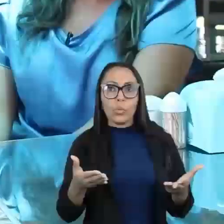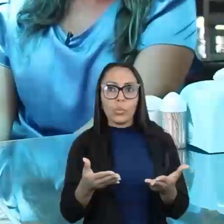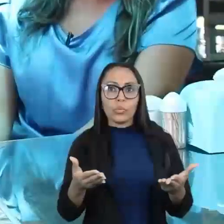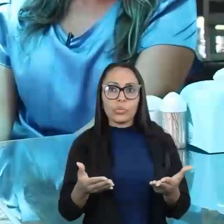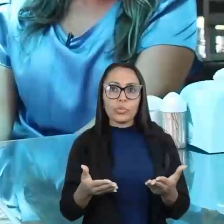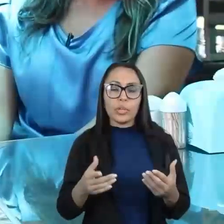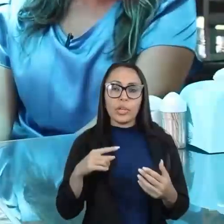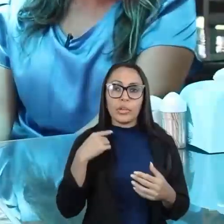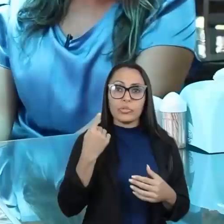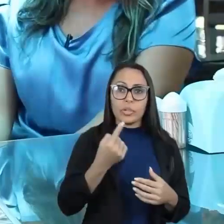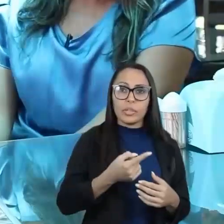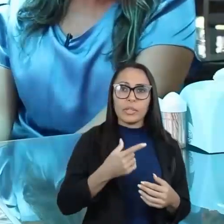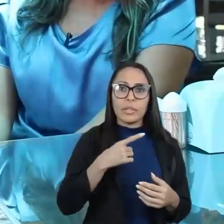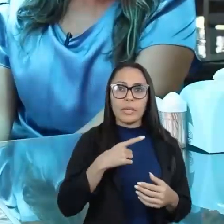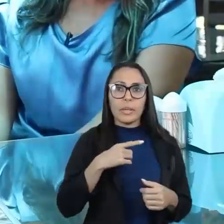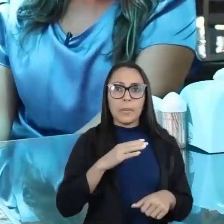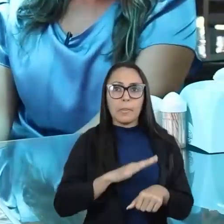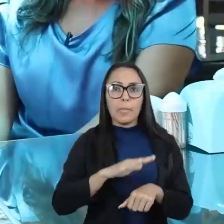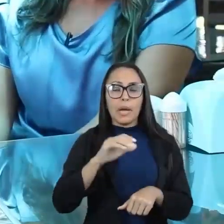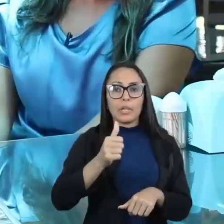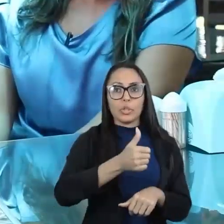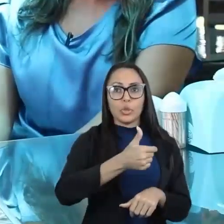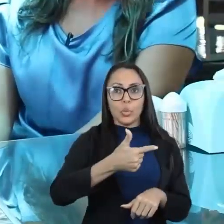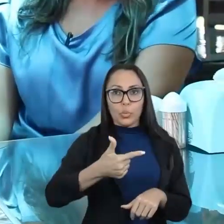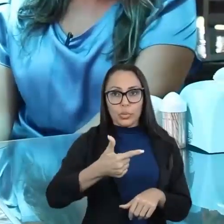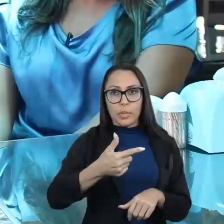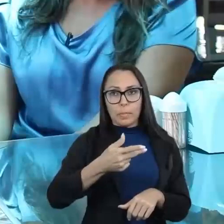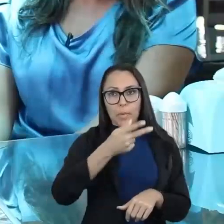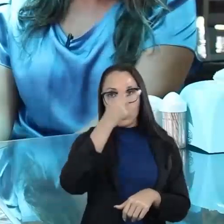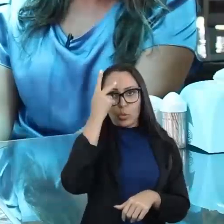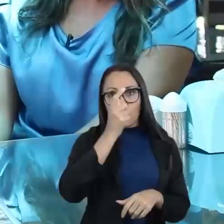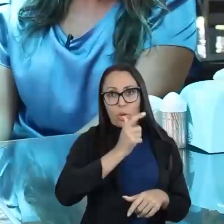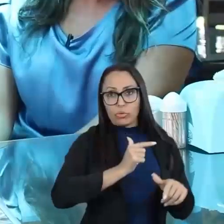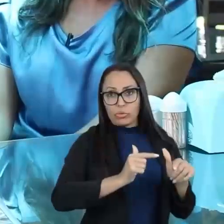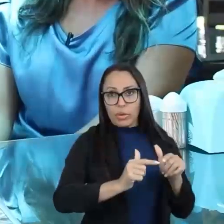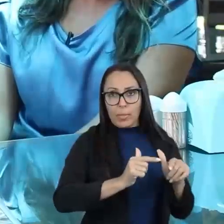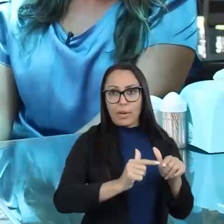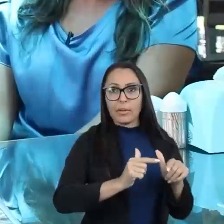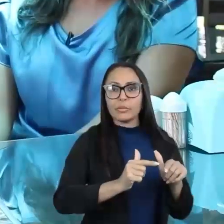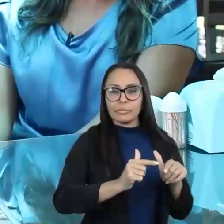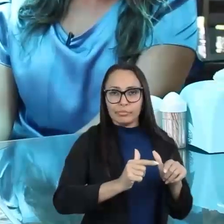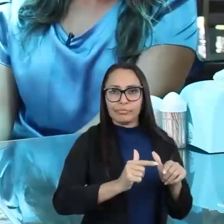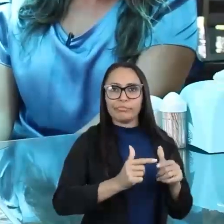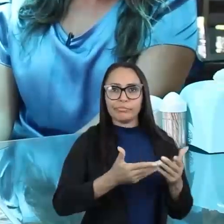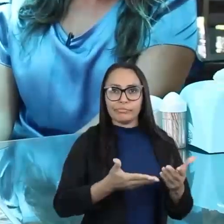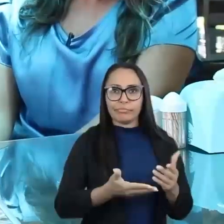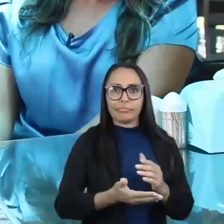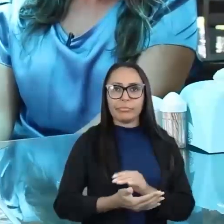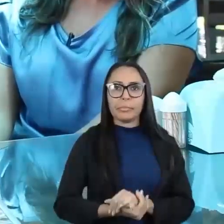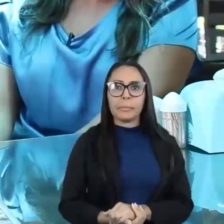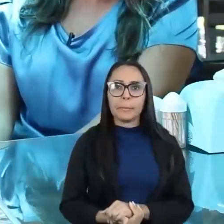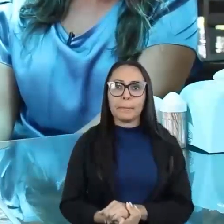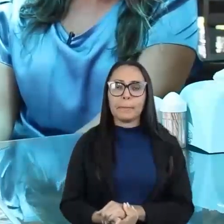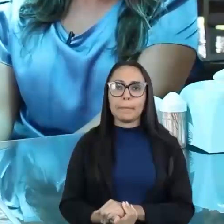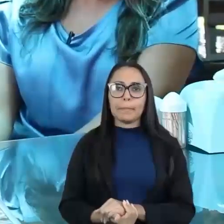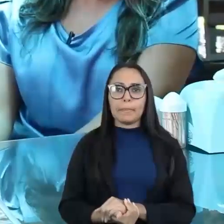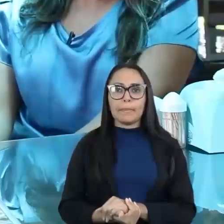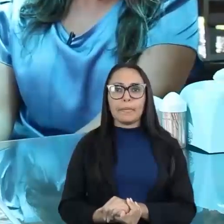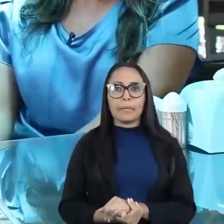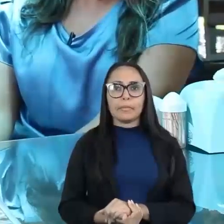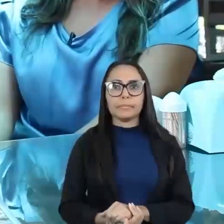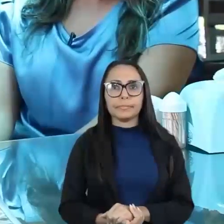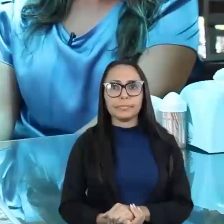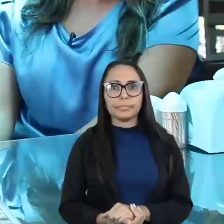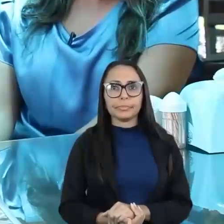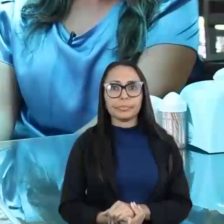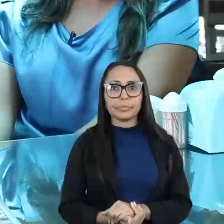tem mais de 12 colaboradores. No total são 12 colaboradores, carteira assinada, tudo registrado. E